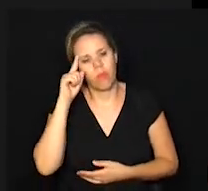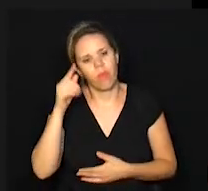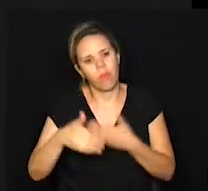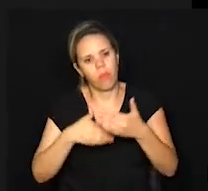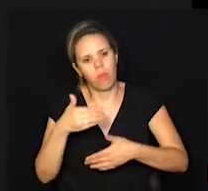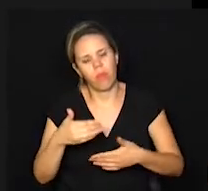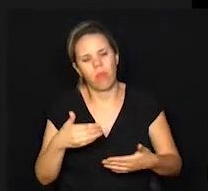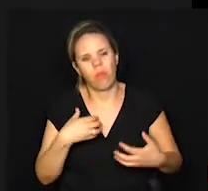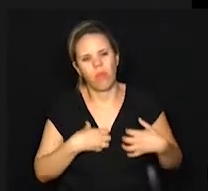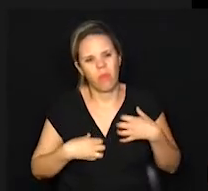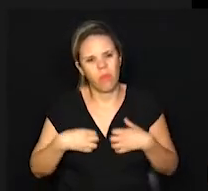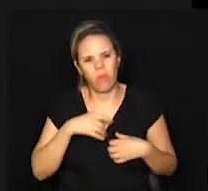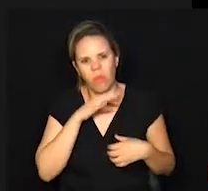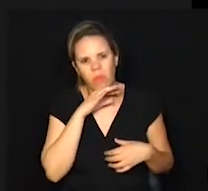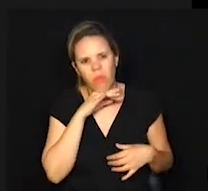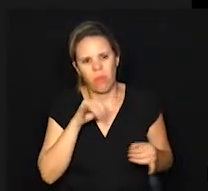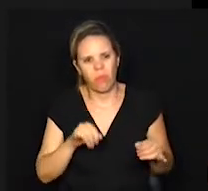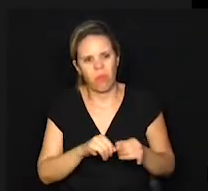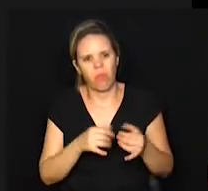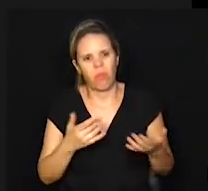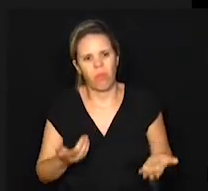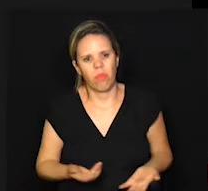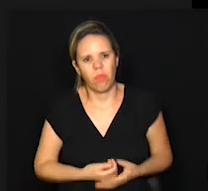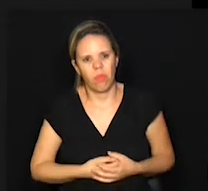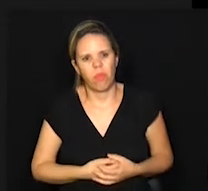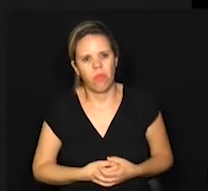foi um inferno. Um inferno.